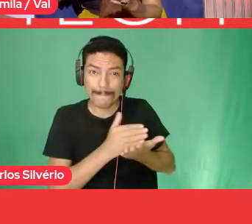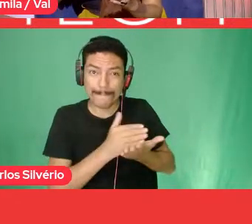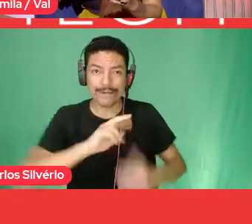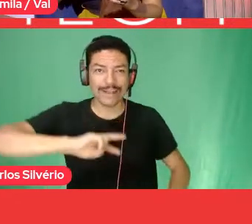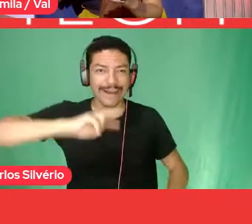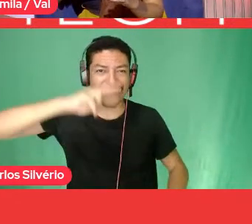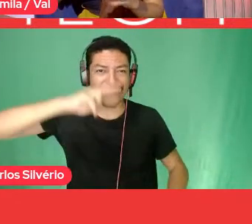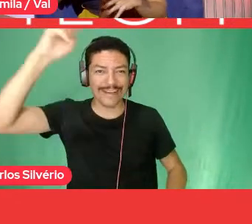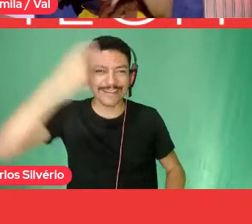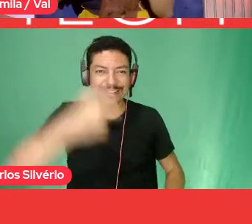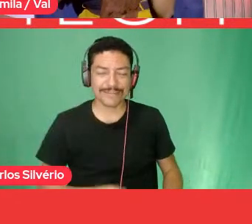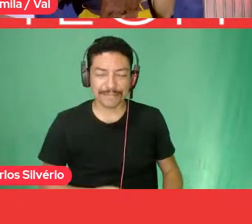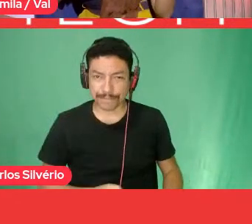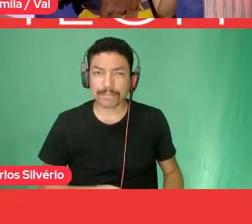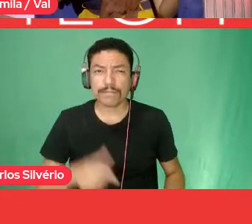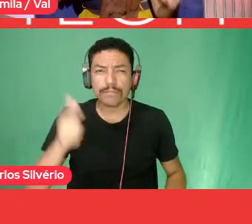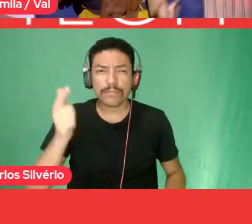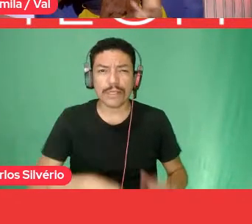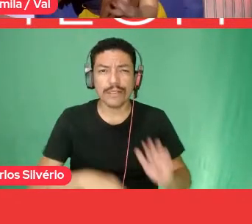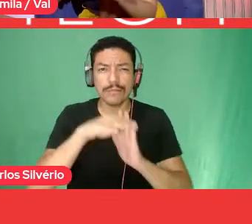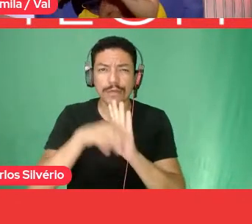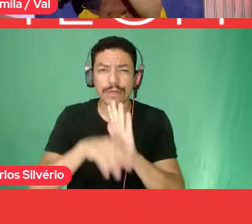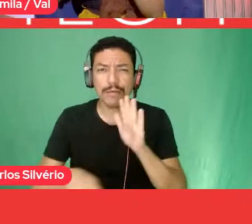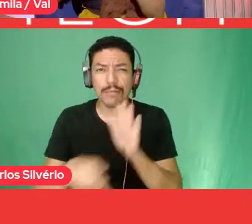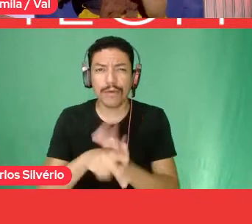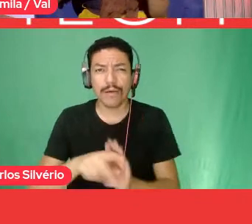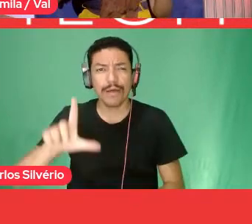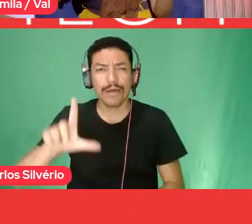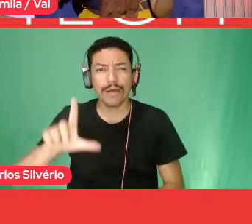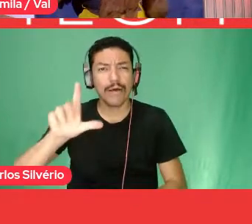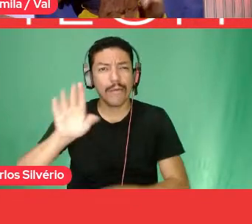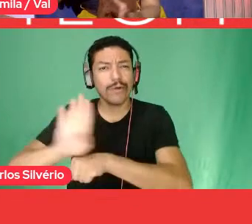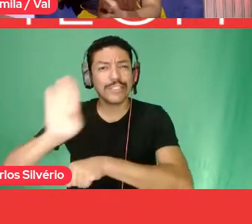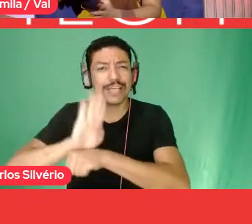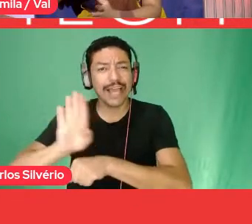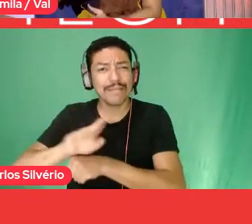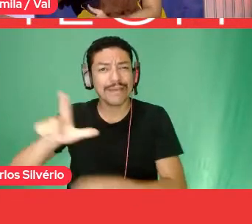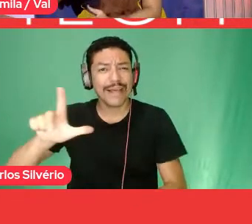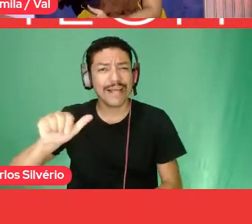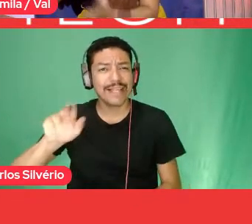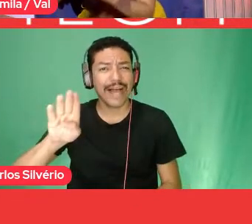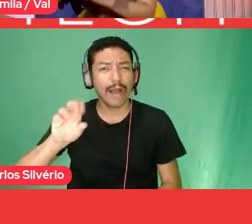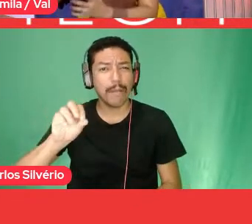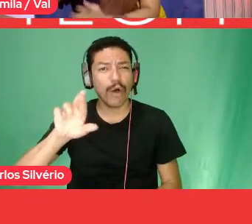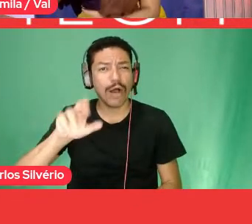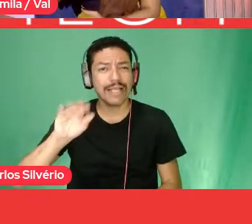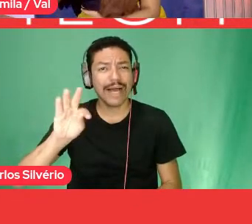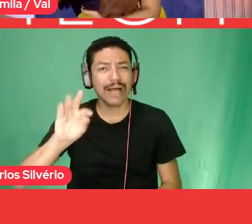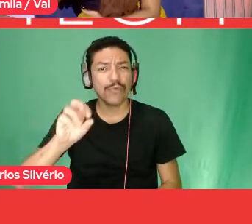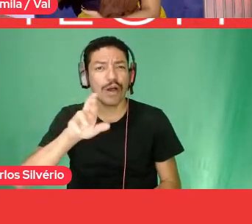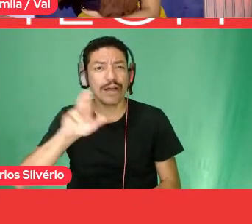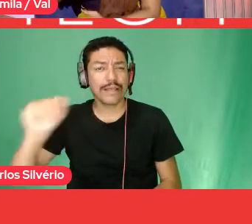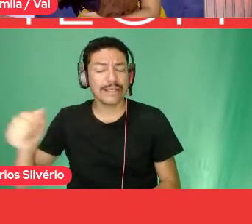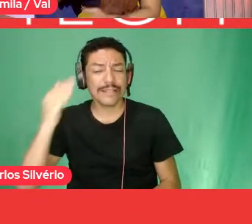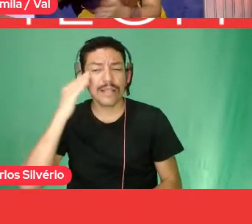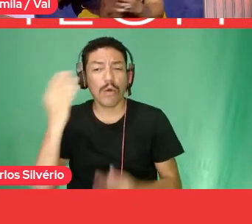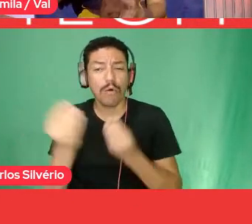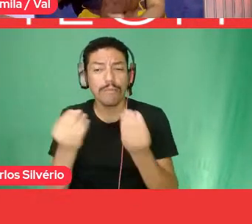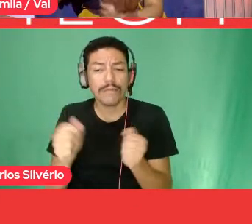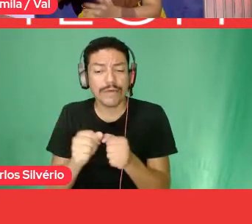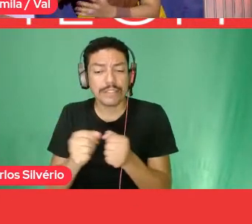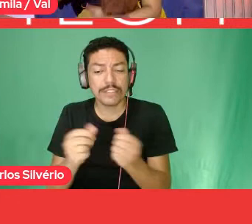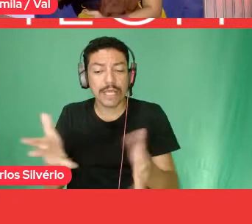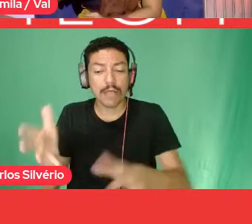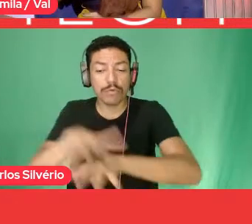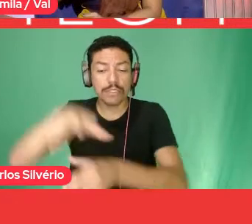pouco do programa da laboratória, né, passarem por esse bootcamp, entenderem como é que essa inclusão está sendo feita dentro da empresa também, como é que